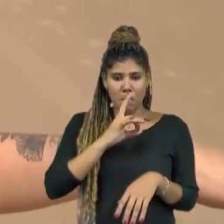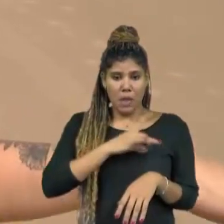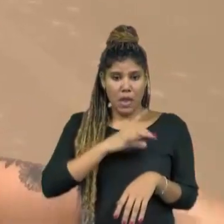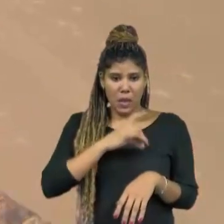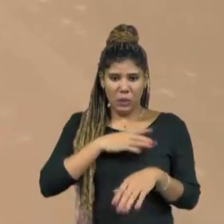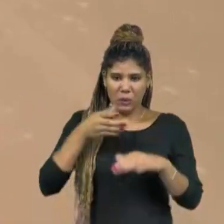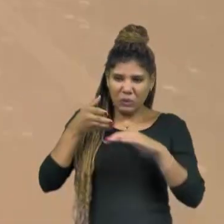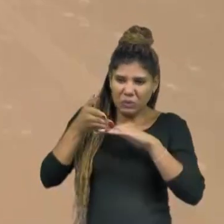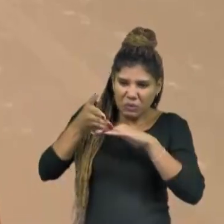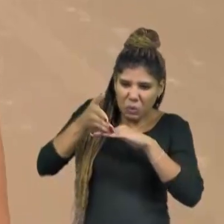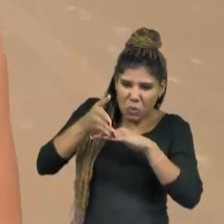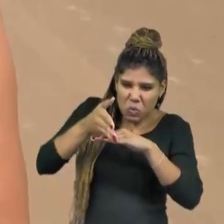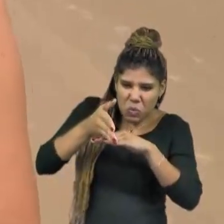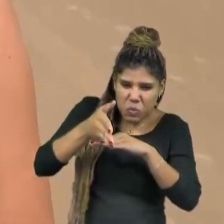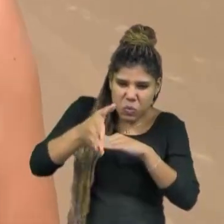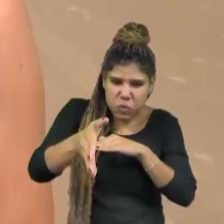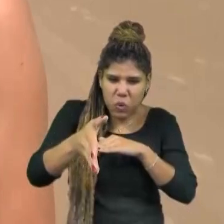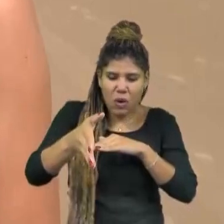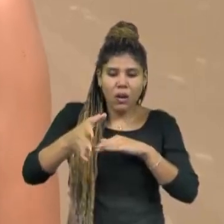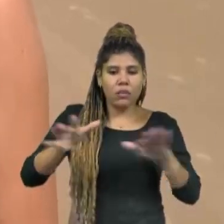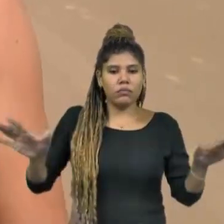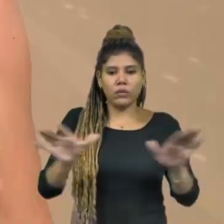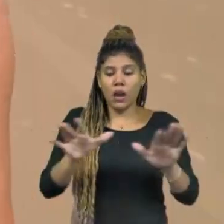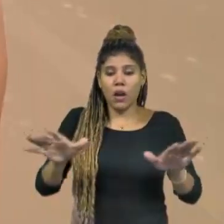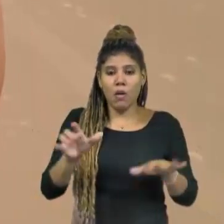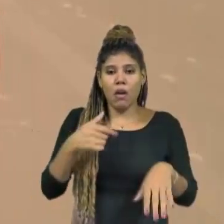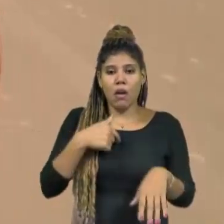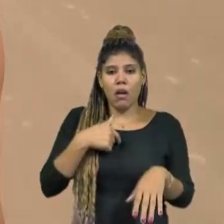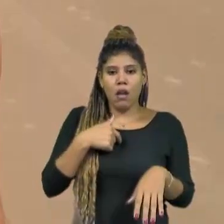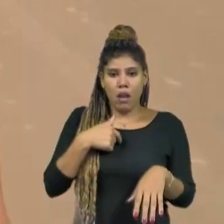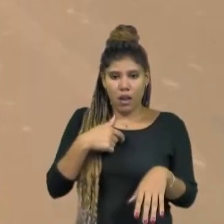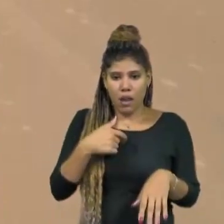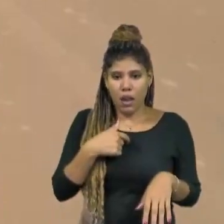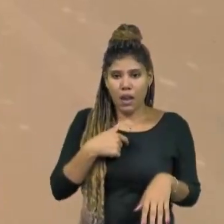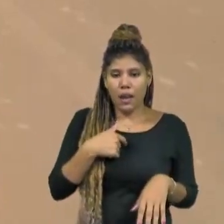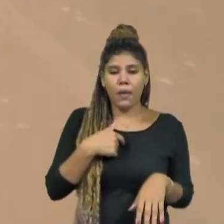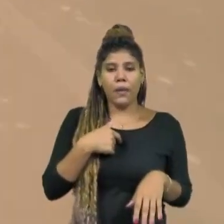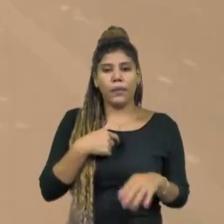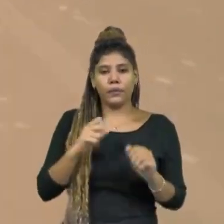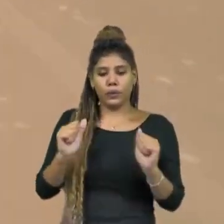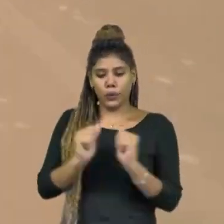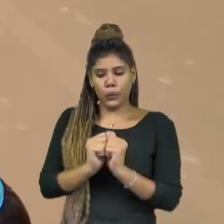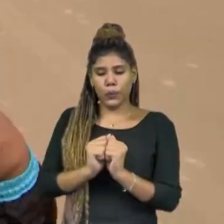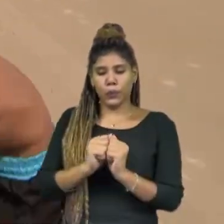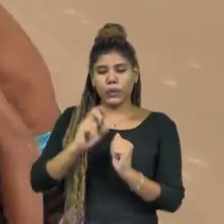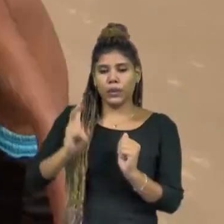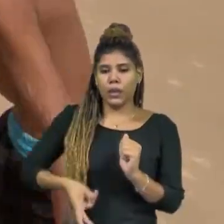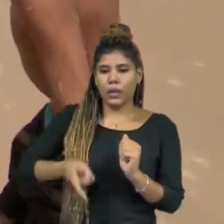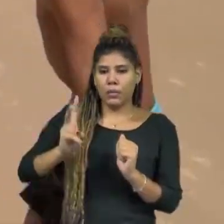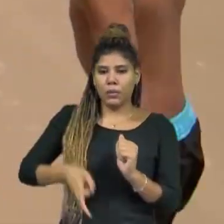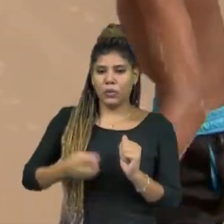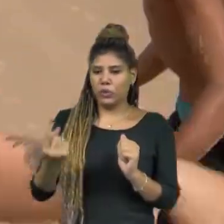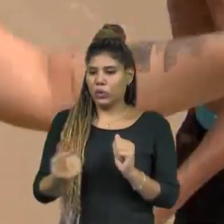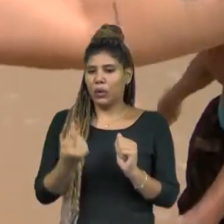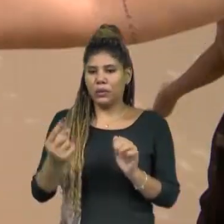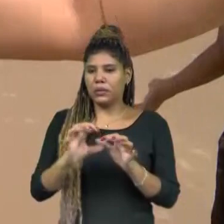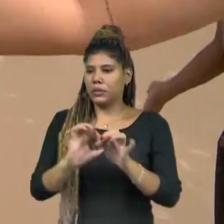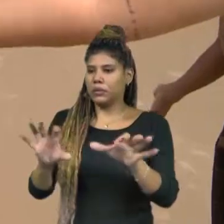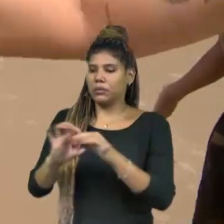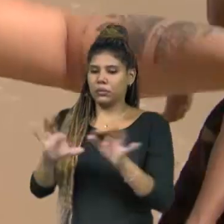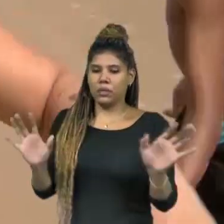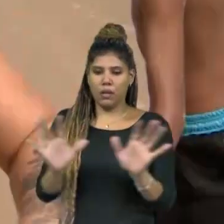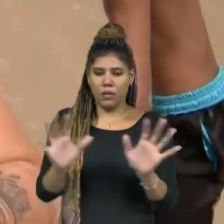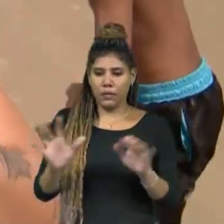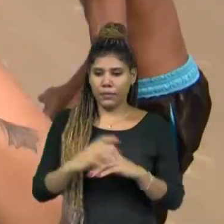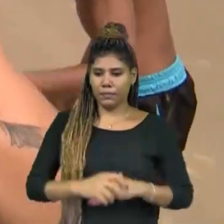aqui com ele. Se eu for sair para ir lá na barraca alguma coisa, eu peço outra pessoa para ficar de olho. Não deixe o sol de jeito nenhum. E nem eu